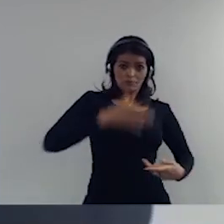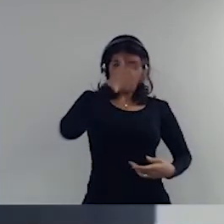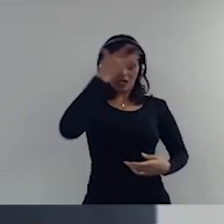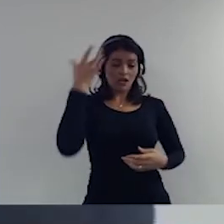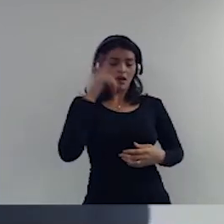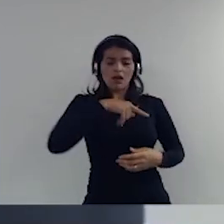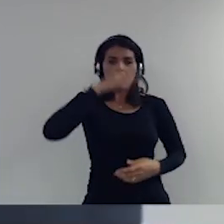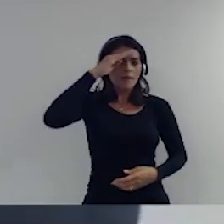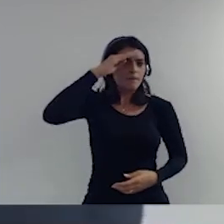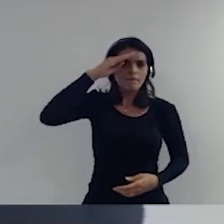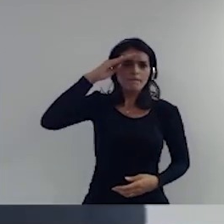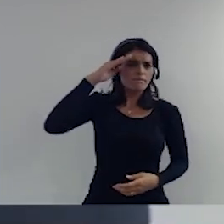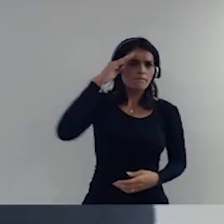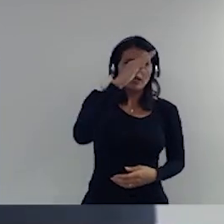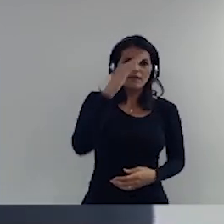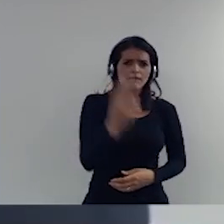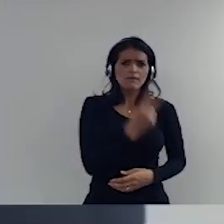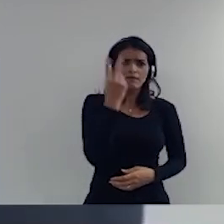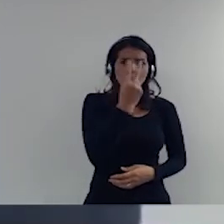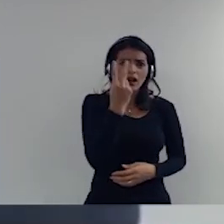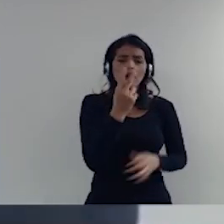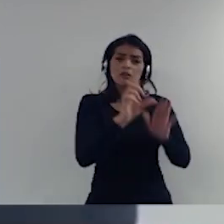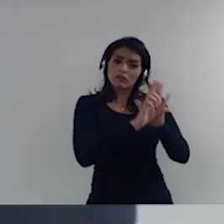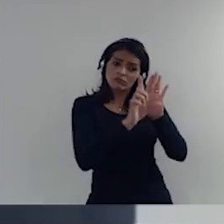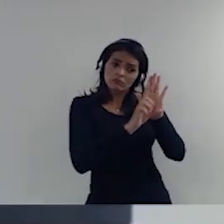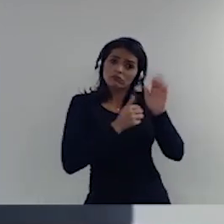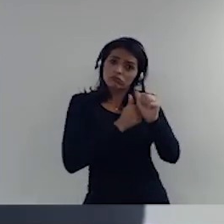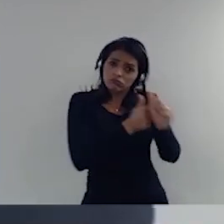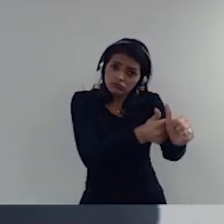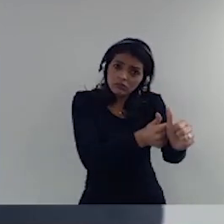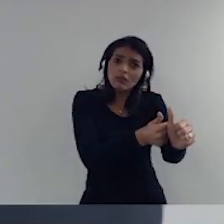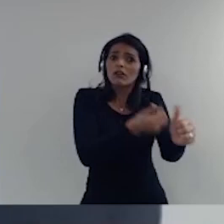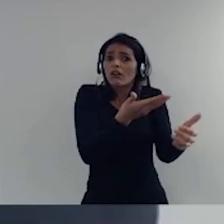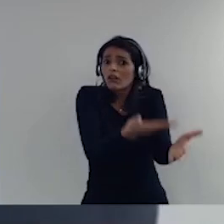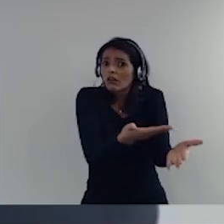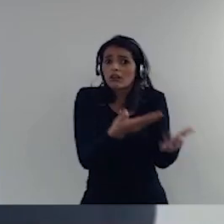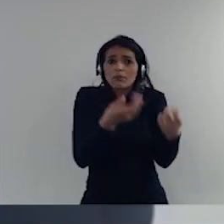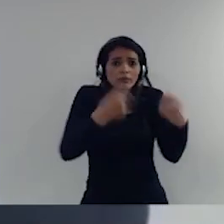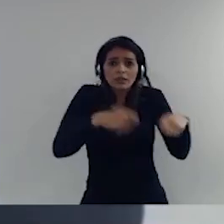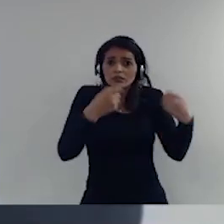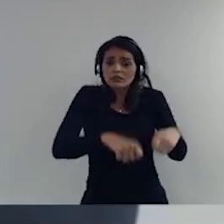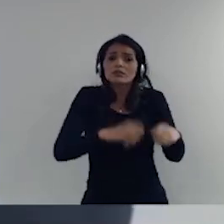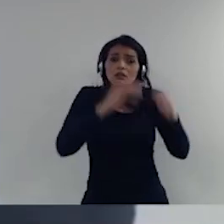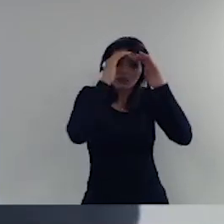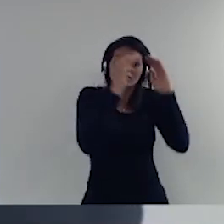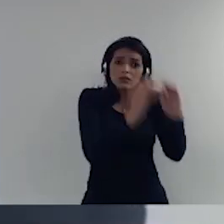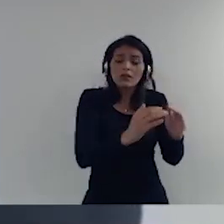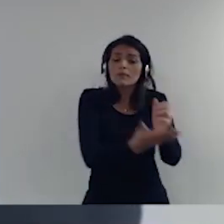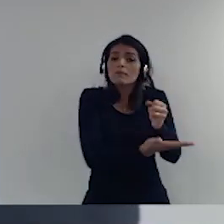o epicentro valorativo do nosso ordenamento jurídico, então a gente não pode negar isso. Então, assim, isso é